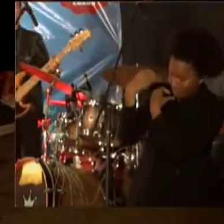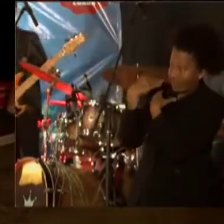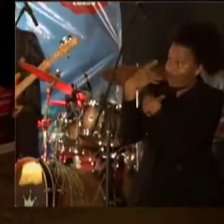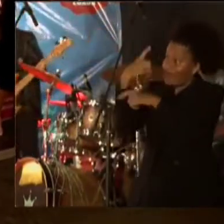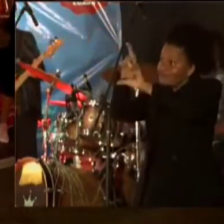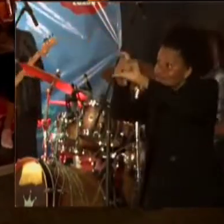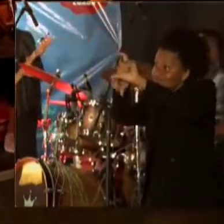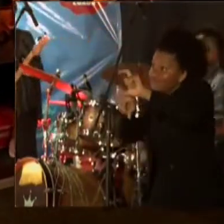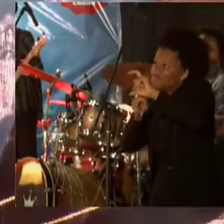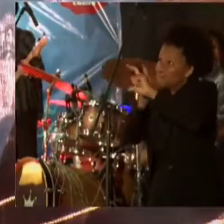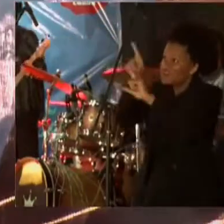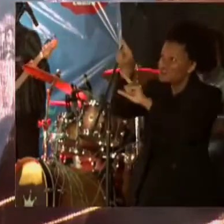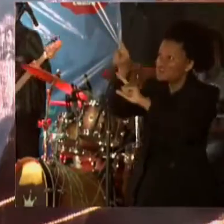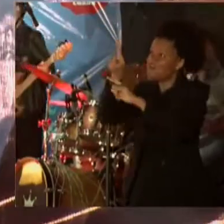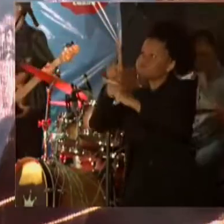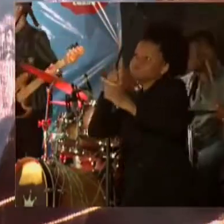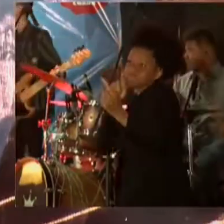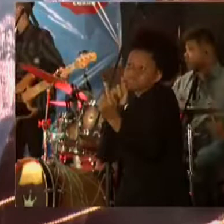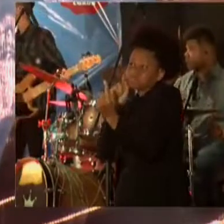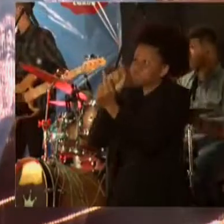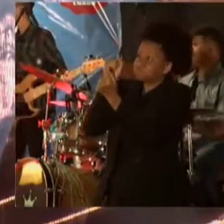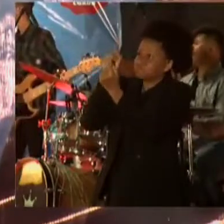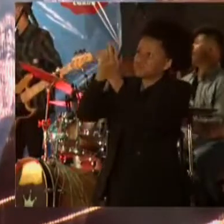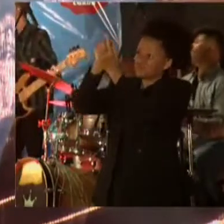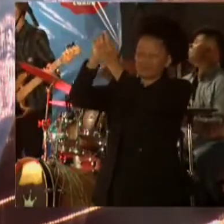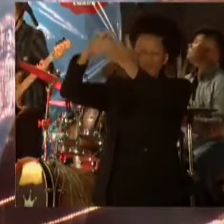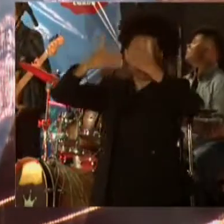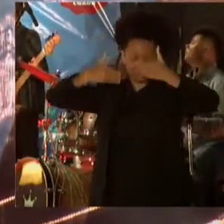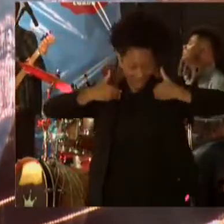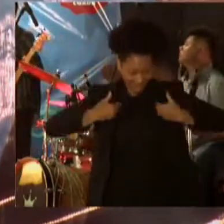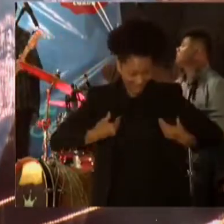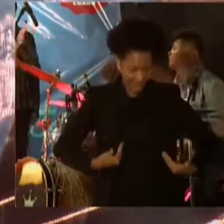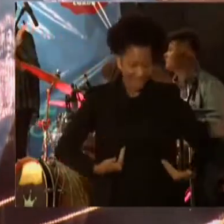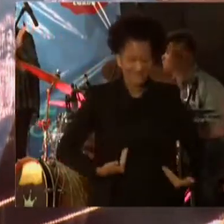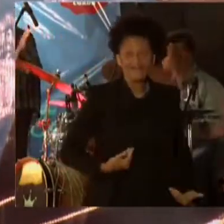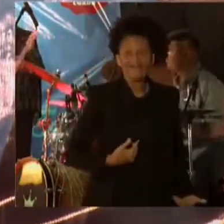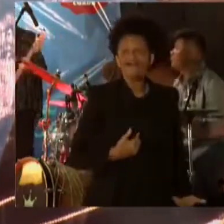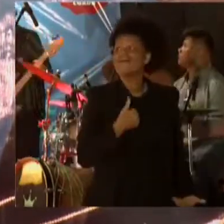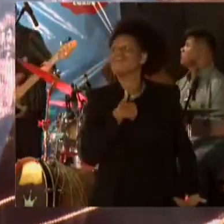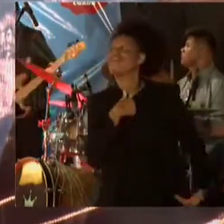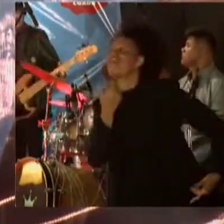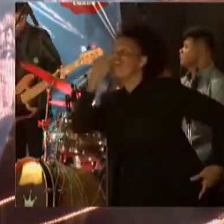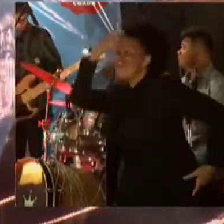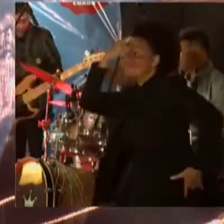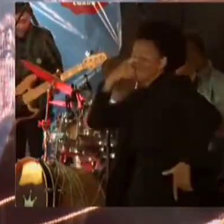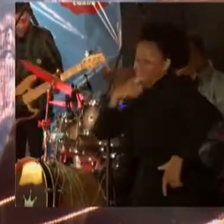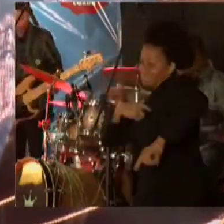que depender dele é o seu propósito pra mim. Sou